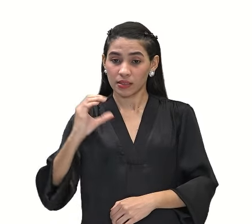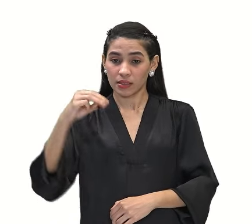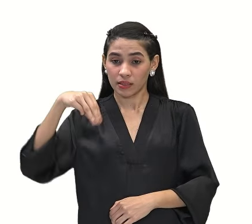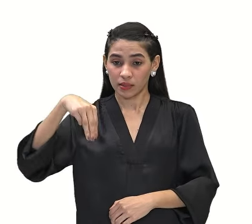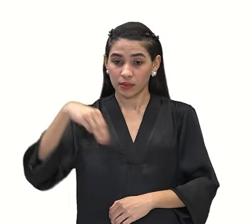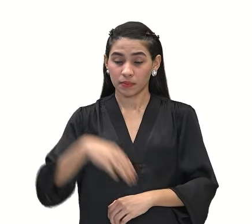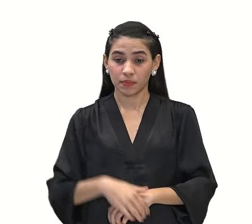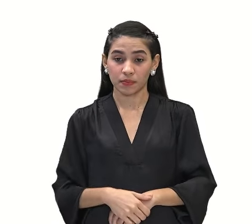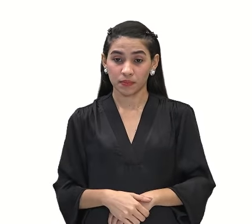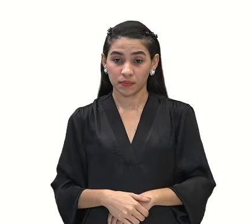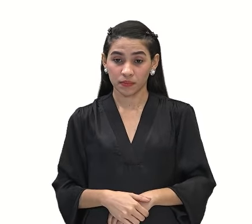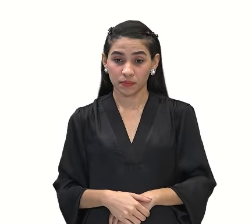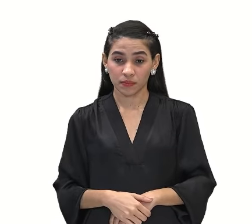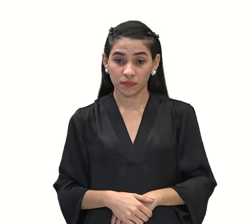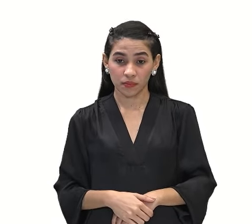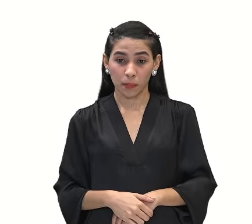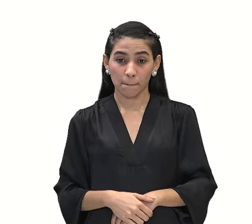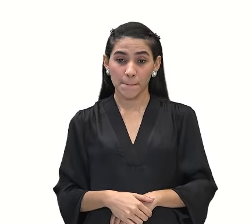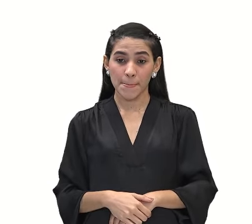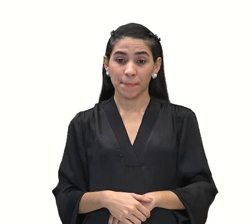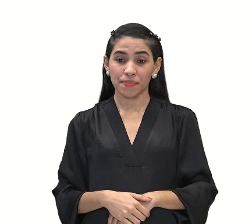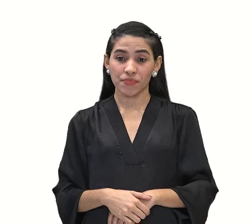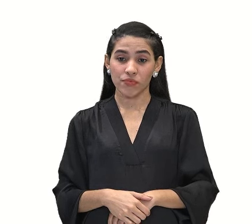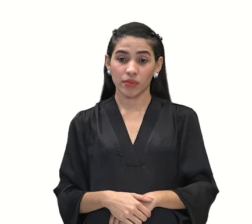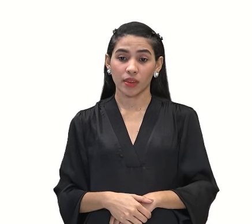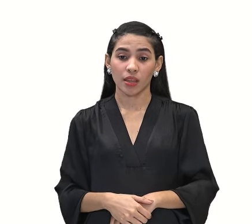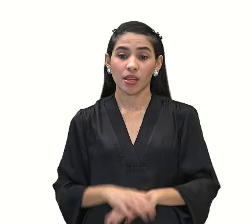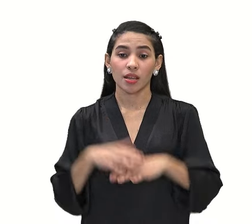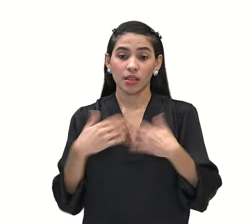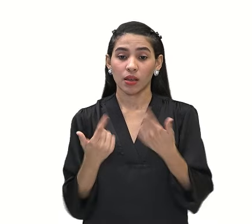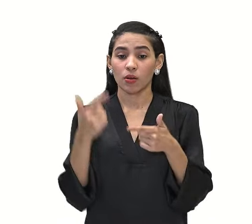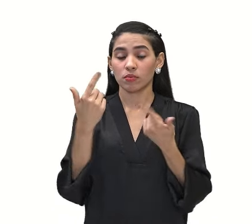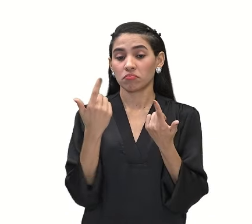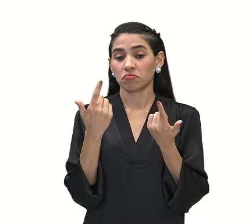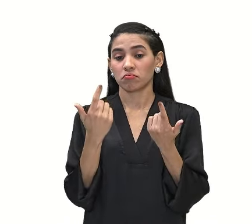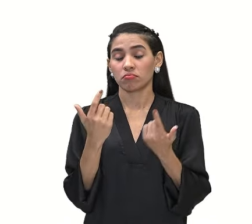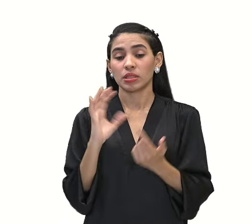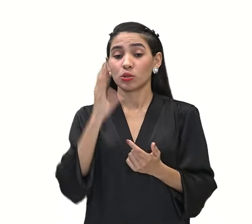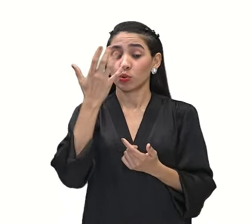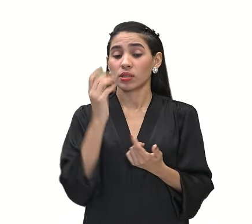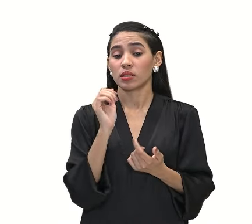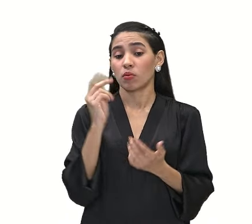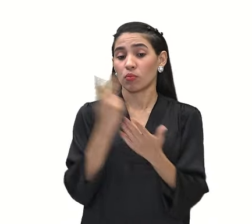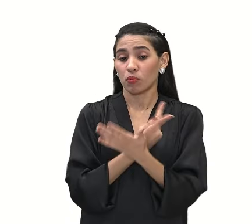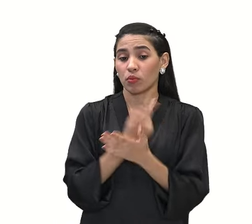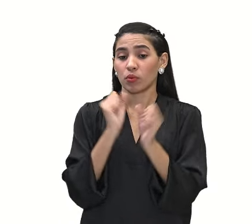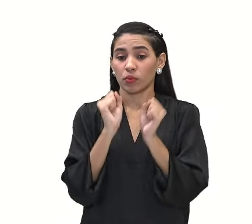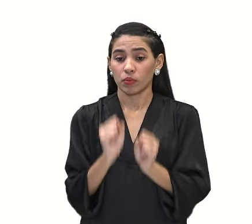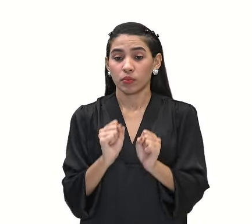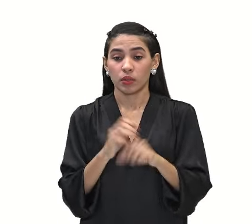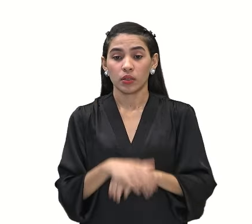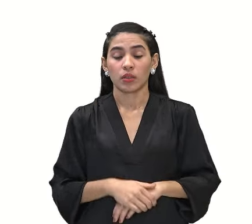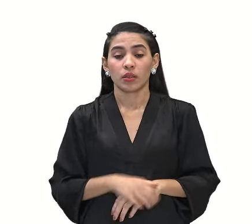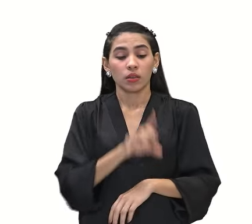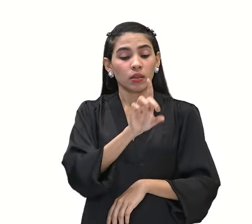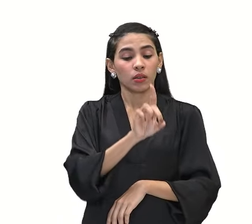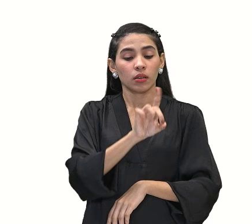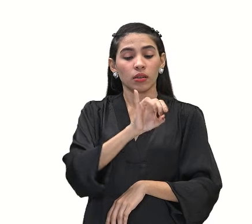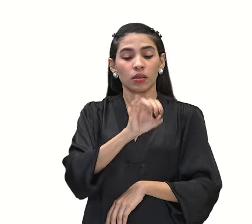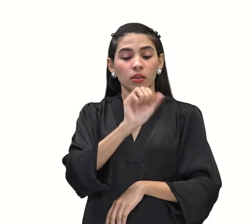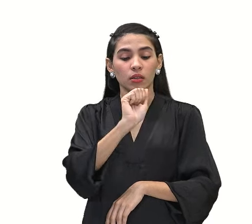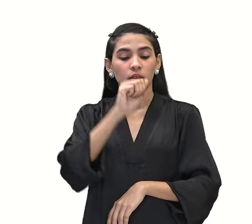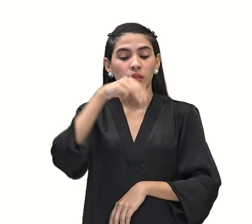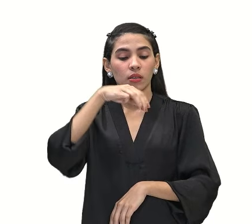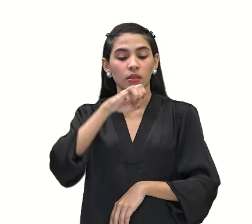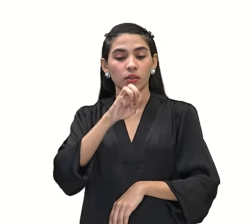cm então nessa situação problema onde o diâmetro né tá bem aqui ó